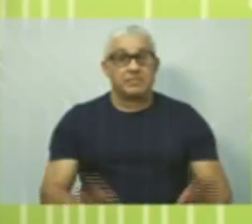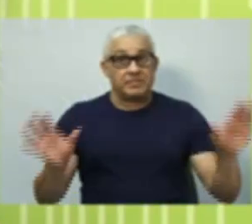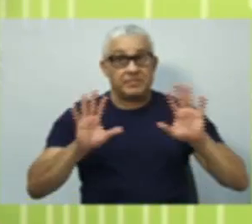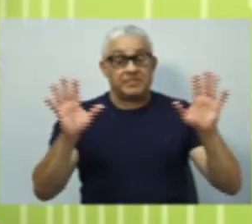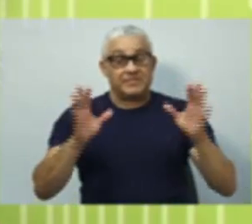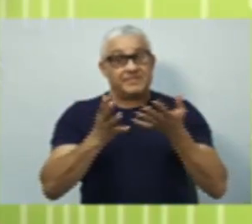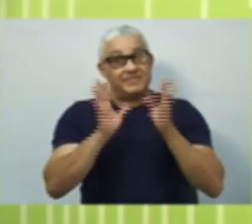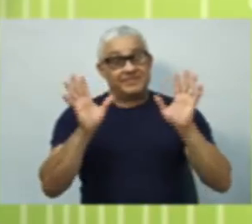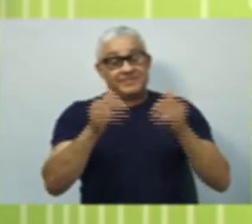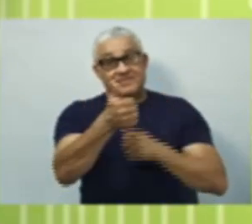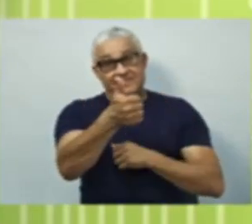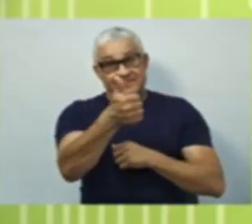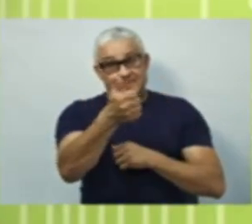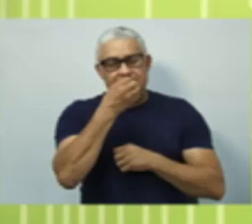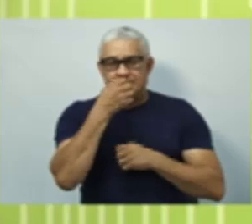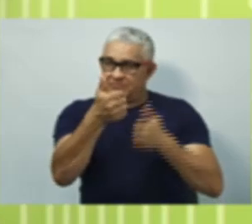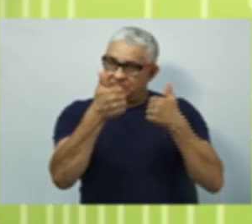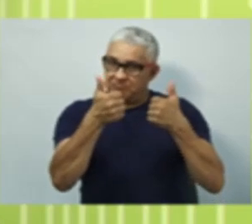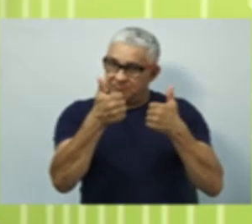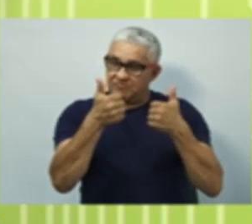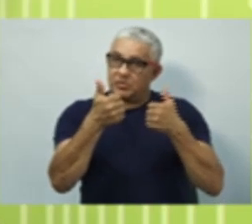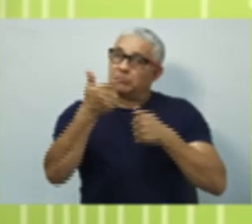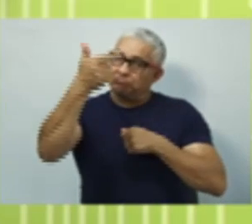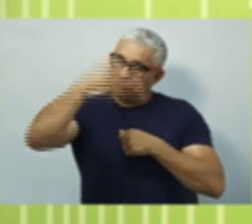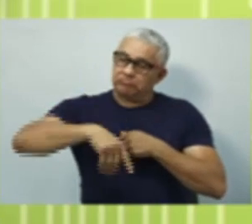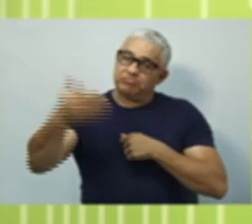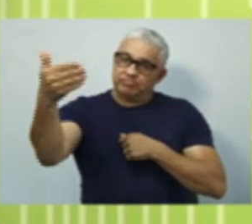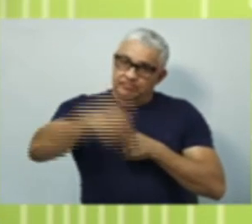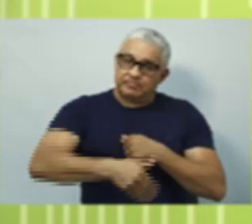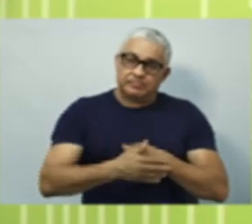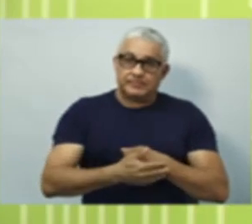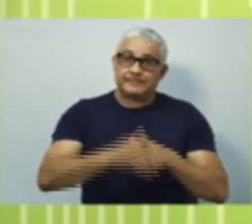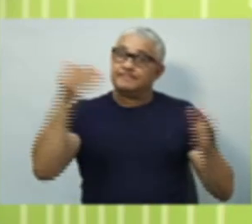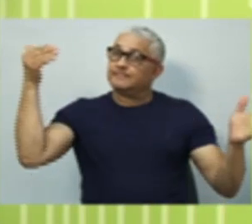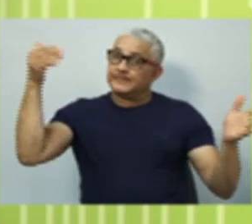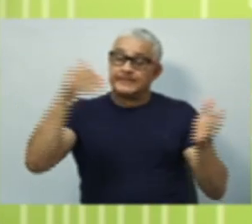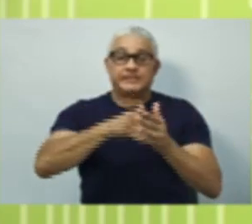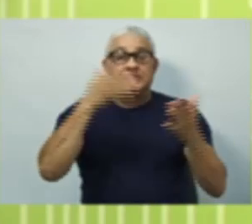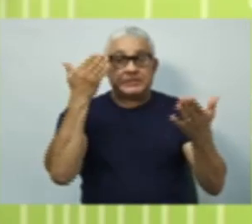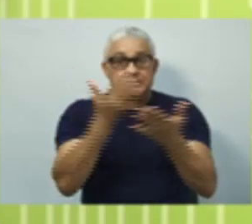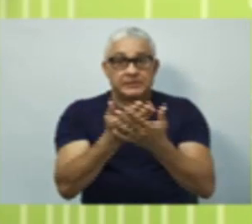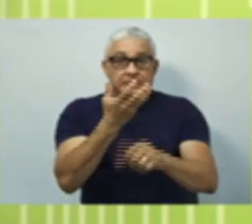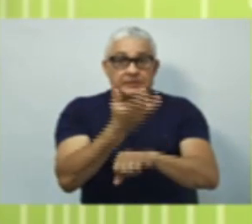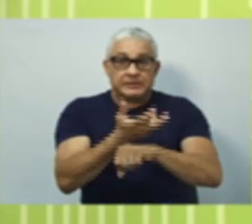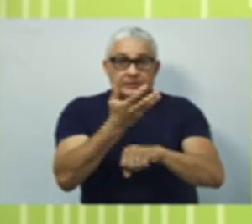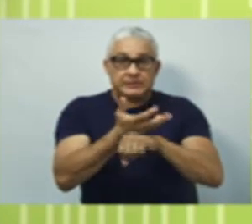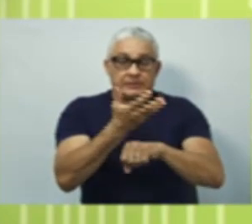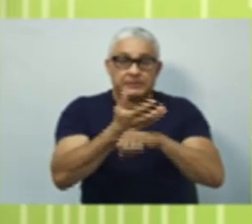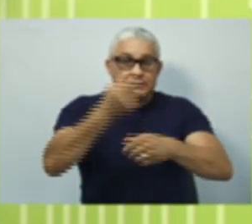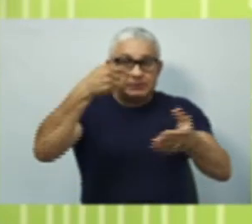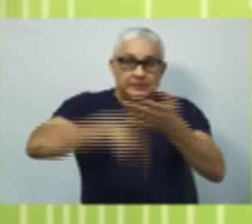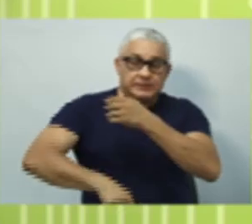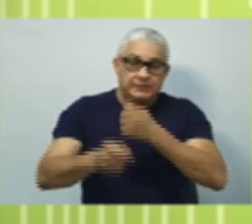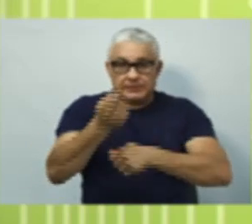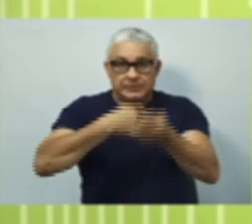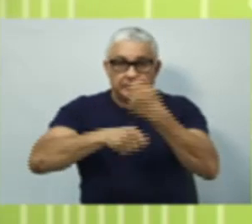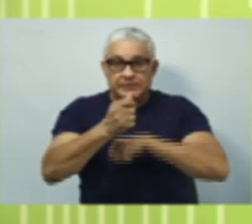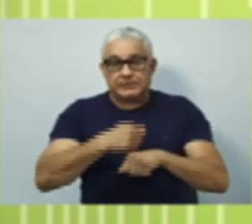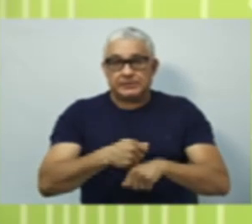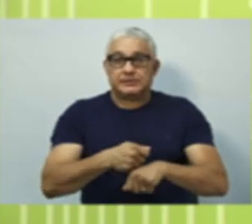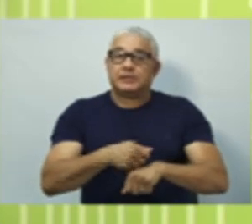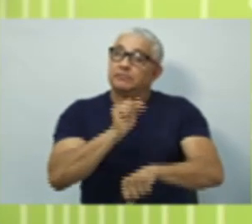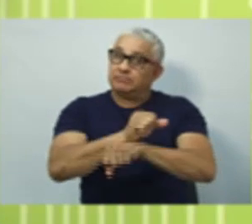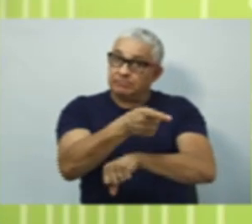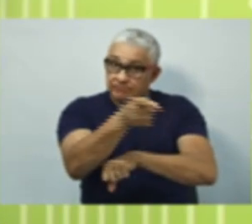Olá pessoal, tudo bem com vocês? Estamos aqui para a nossa última aula da disciplina de Fundamentos da Administração. Nós contamos